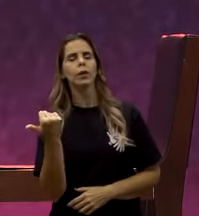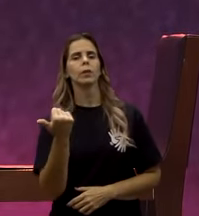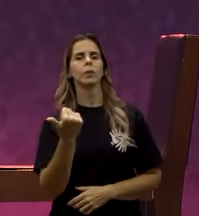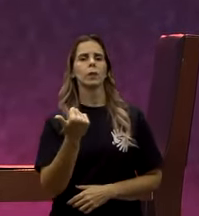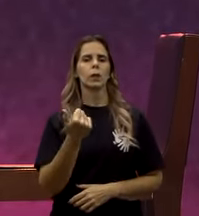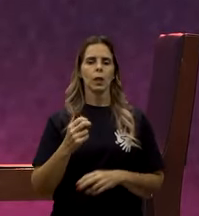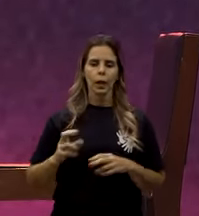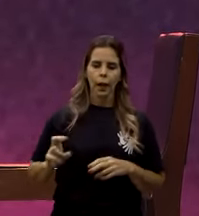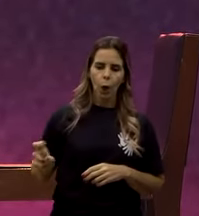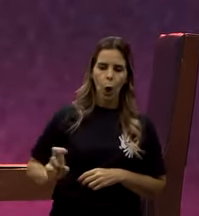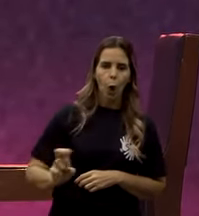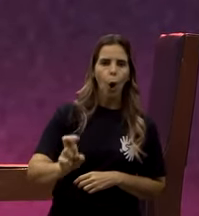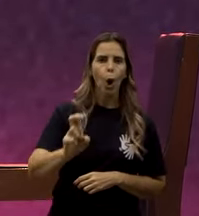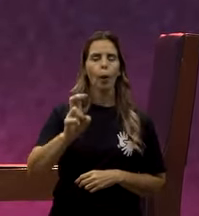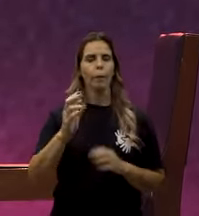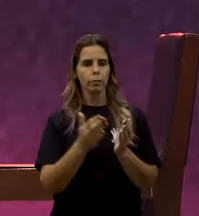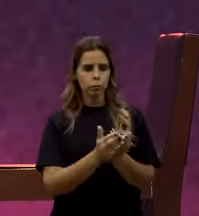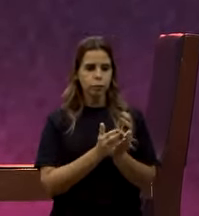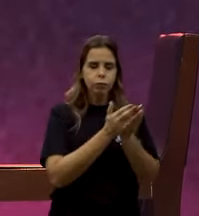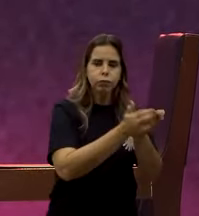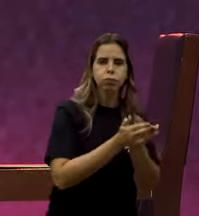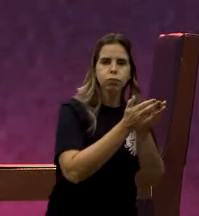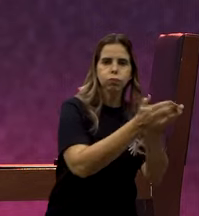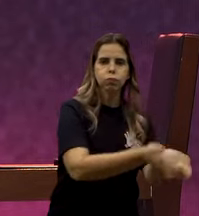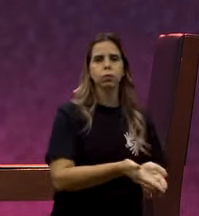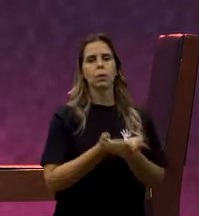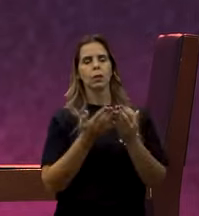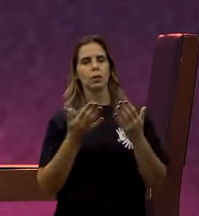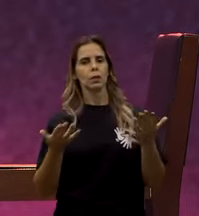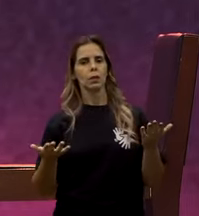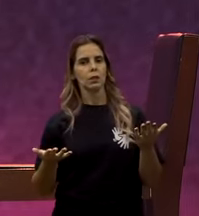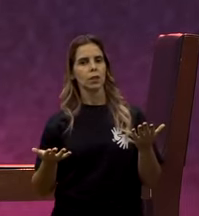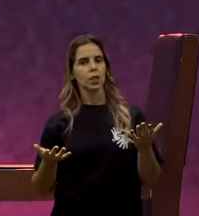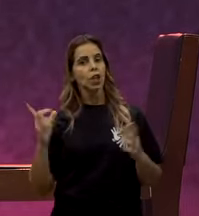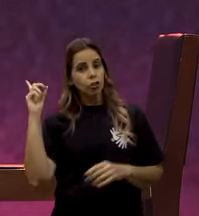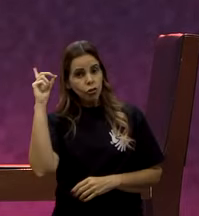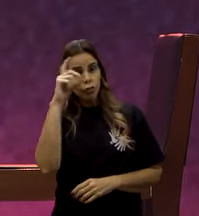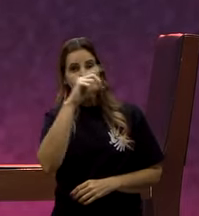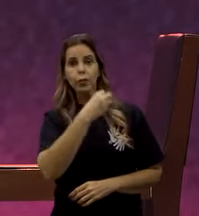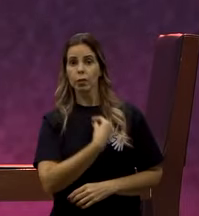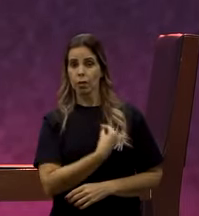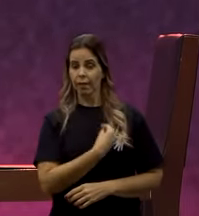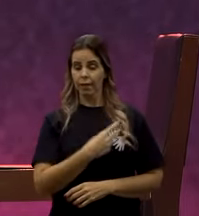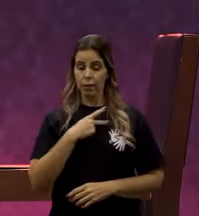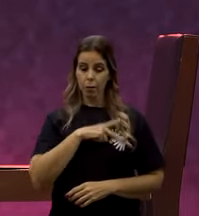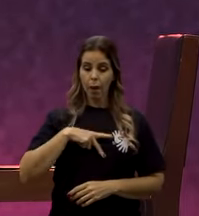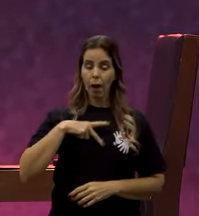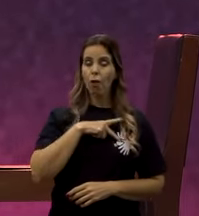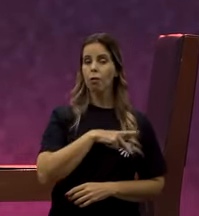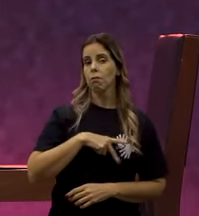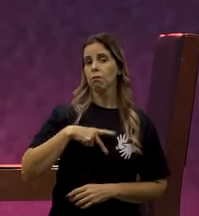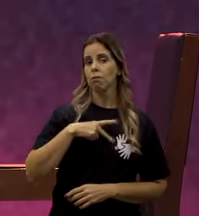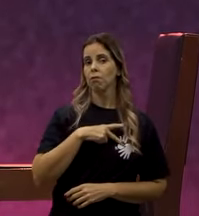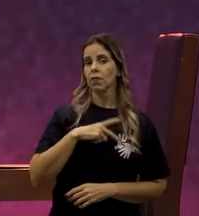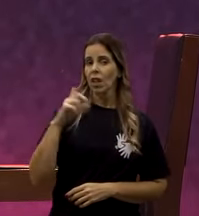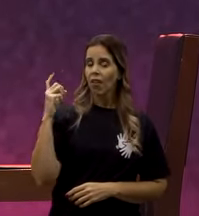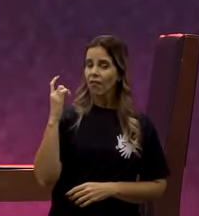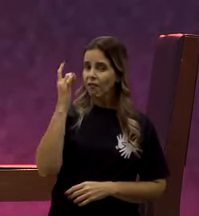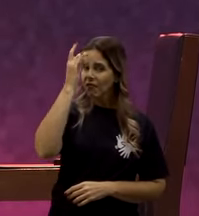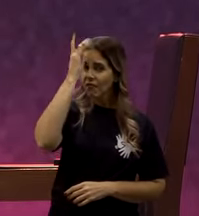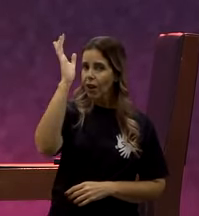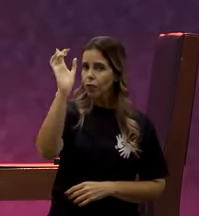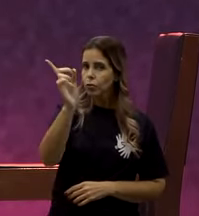cobra naufrágio bar quebrado aí ele fala Timóteo combati bom mesmo assim combati o